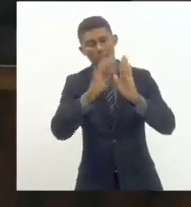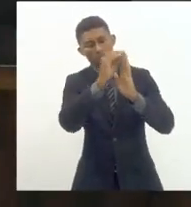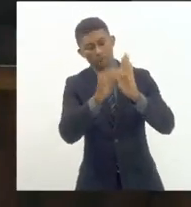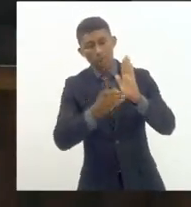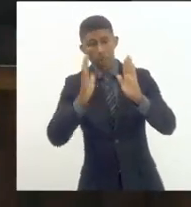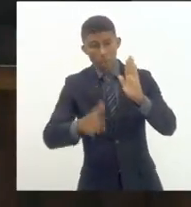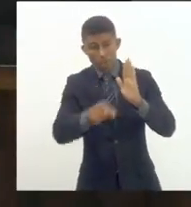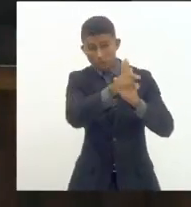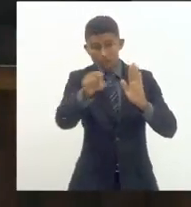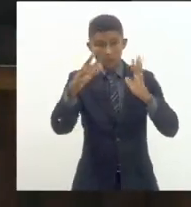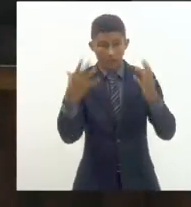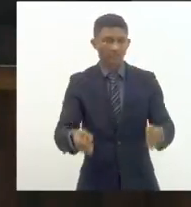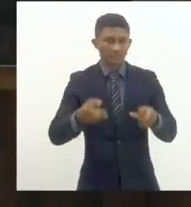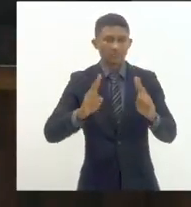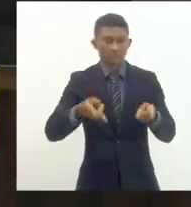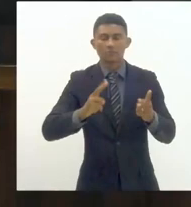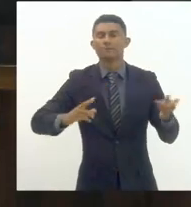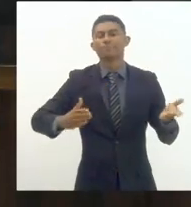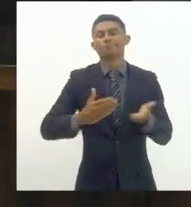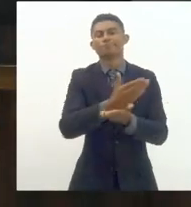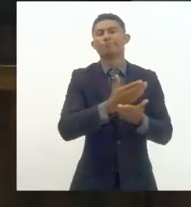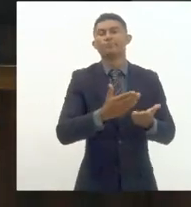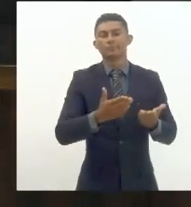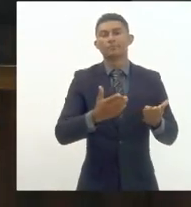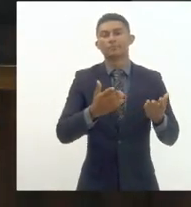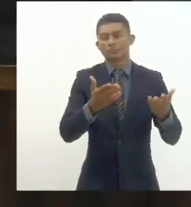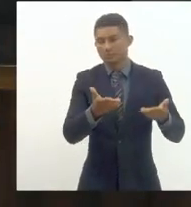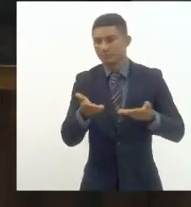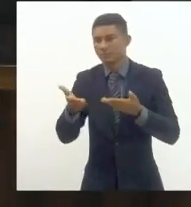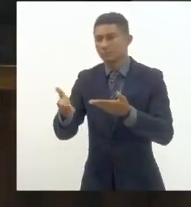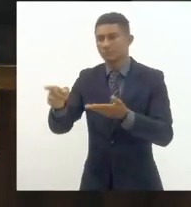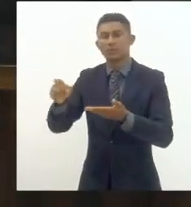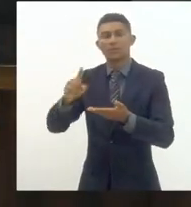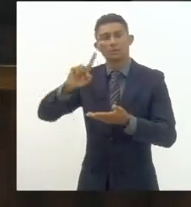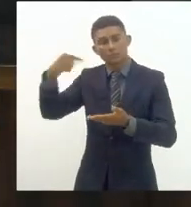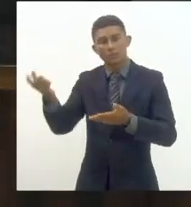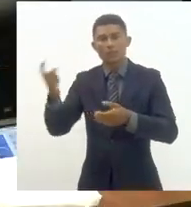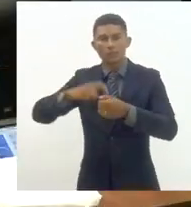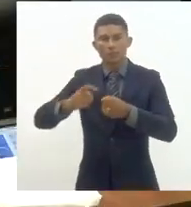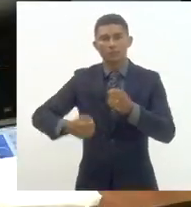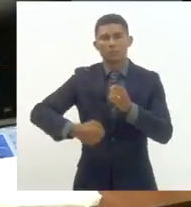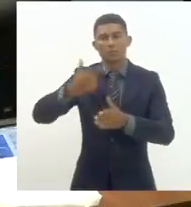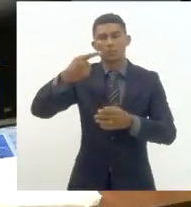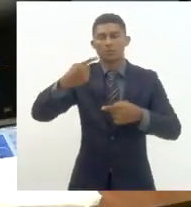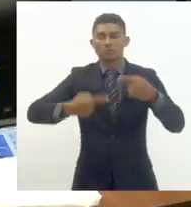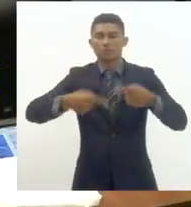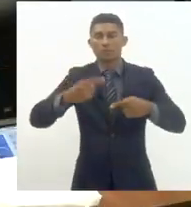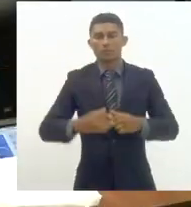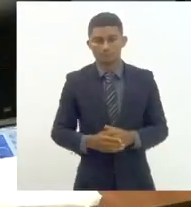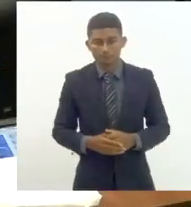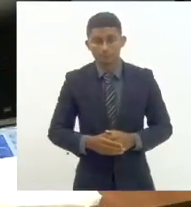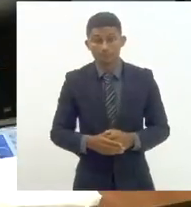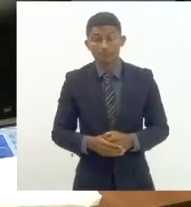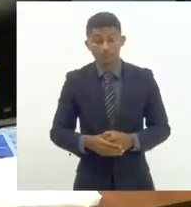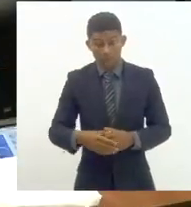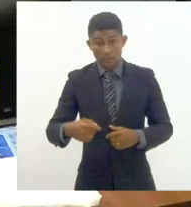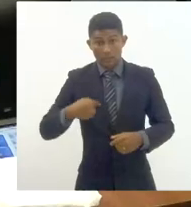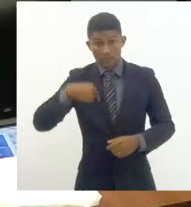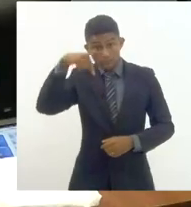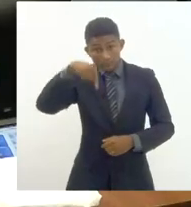aprovam, permaneçam como estão, aprovado. Vai a redação do vencido para a segunda discussão. Eu quero, acabei de falar